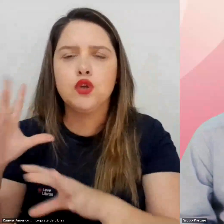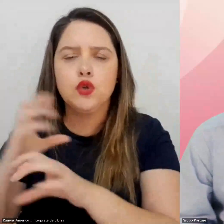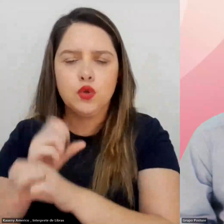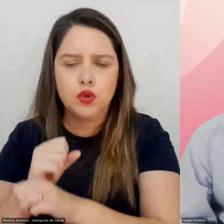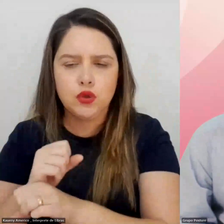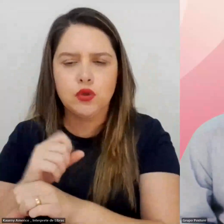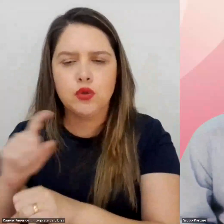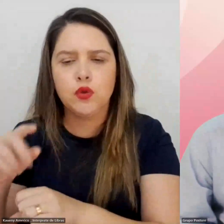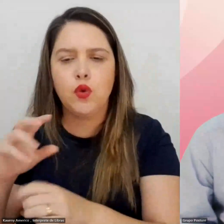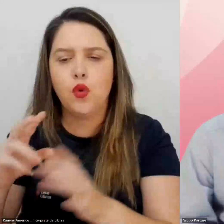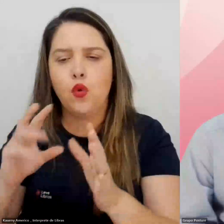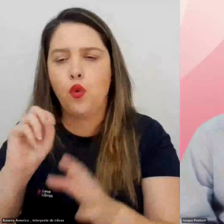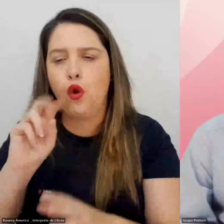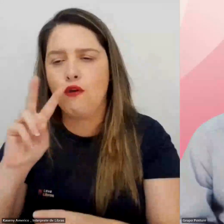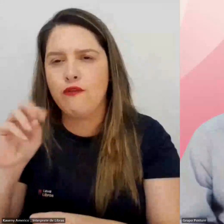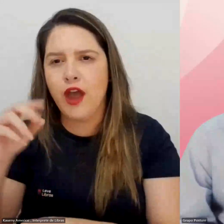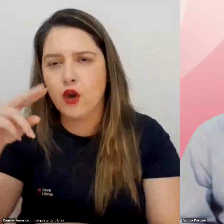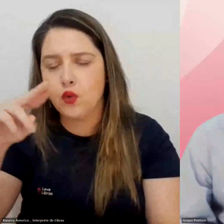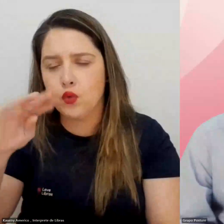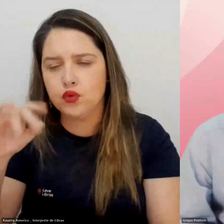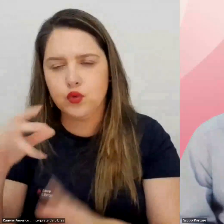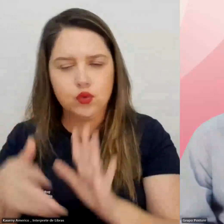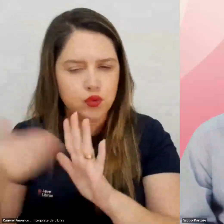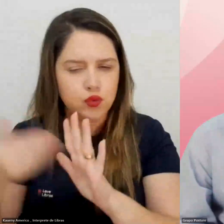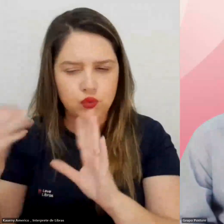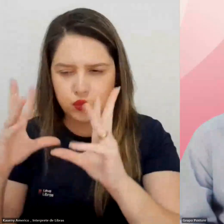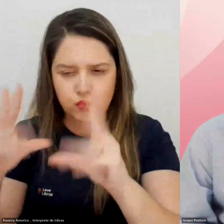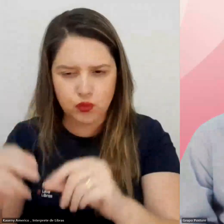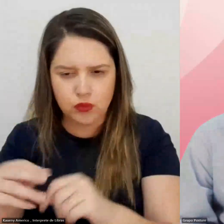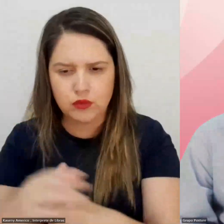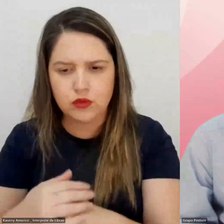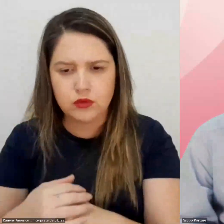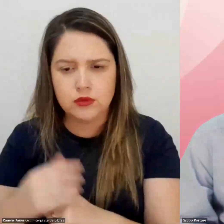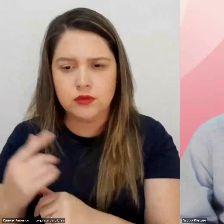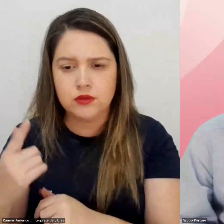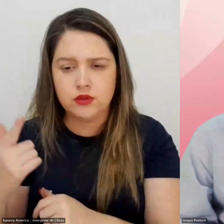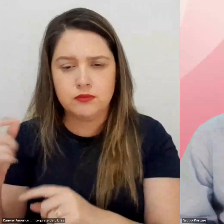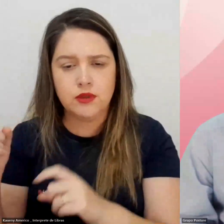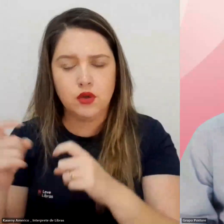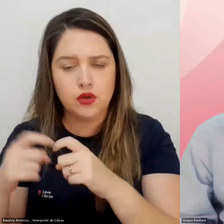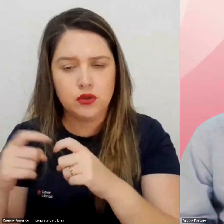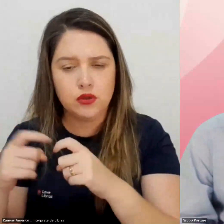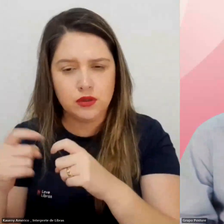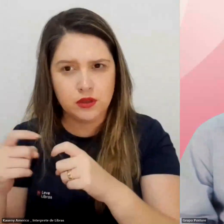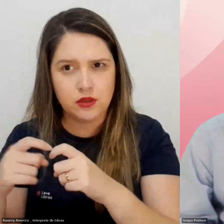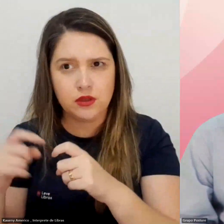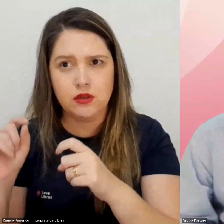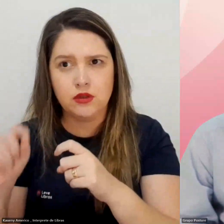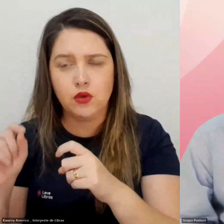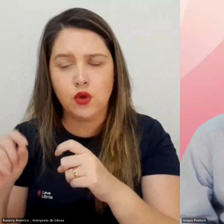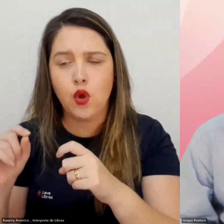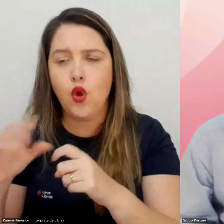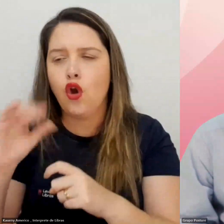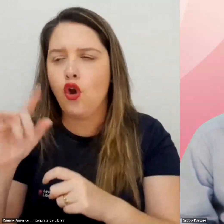todo. E os médicos anteriores, que o oncólogo que ela